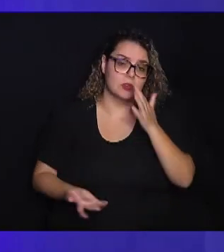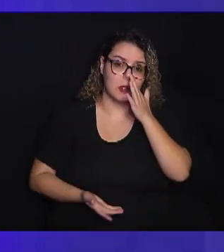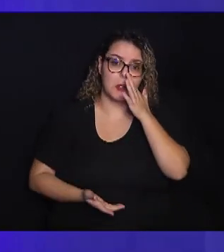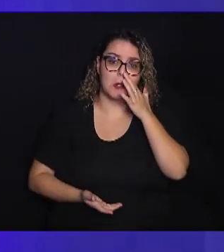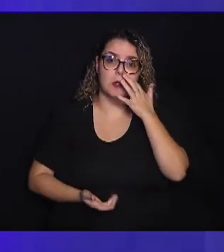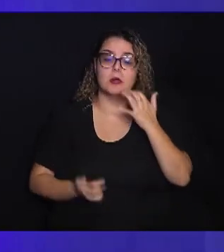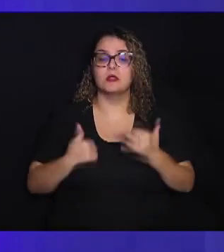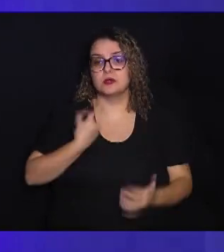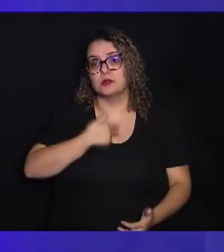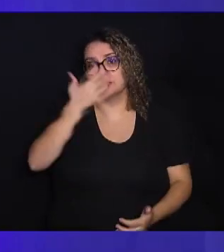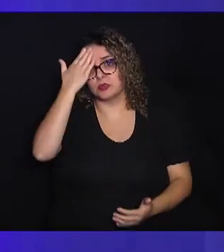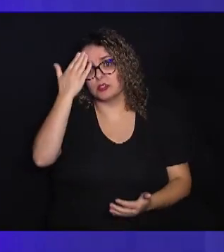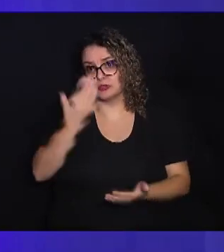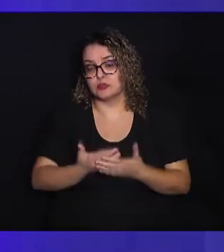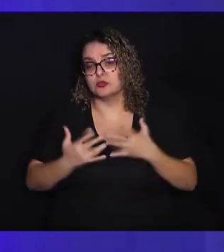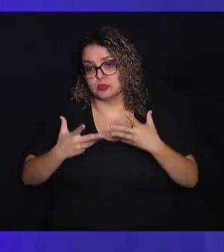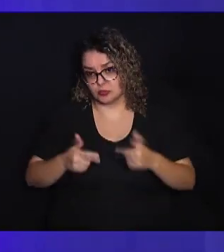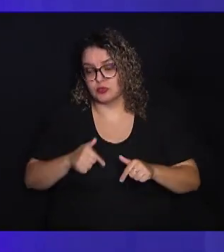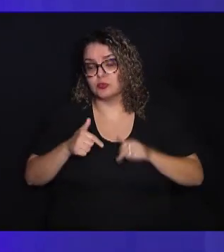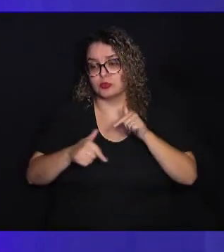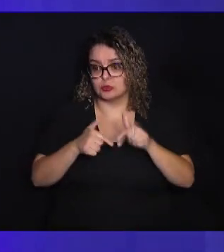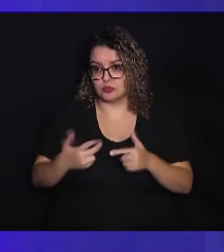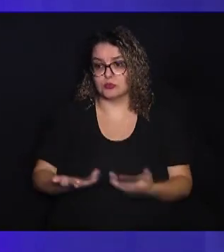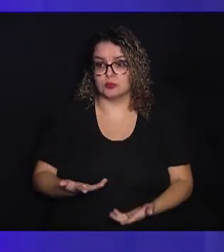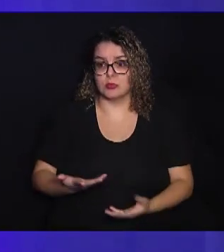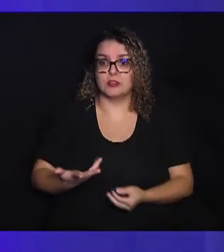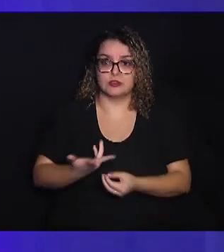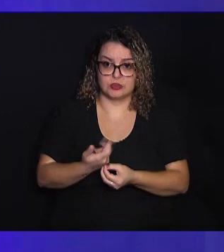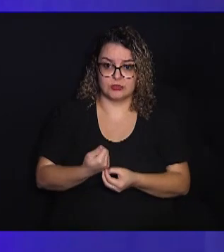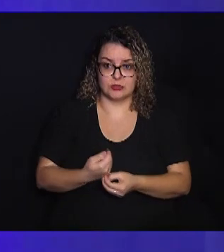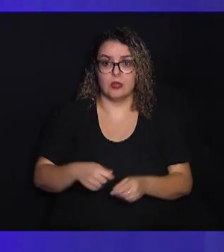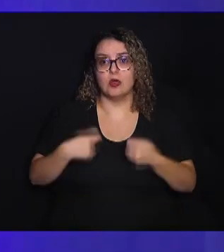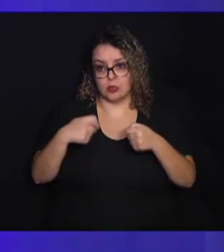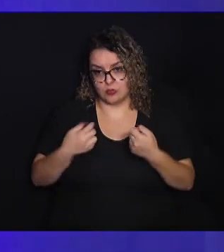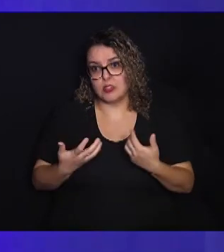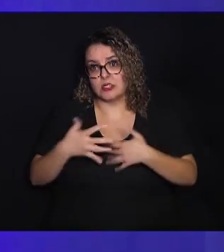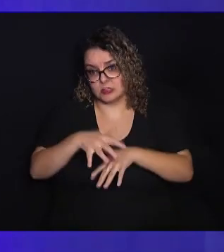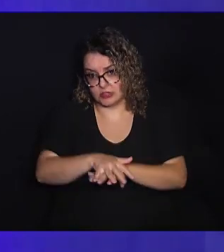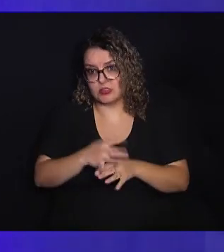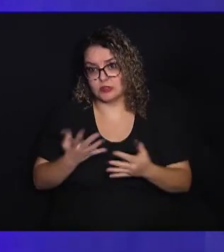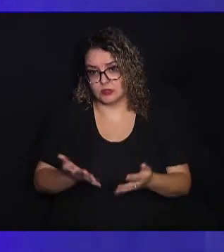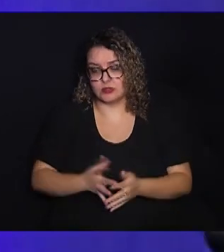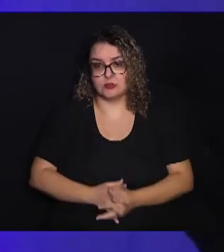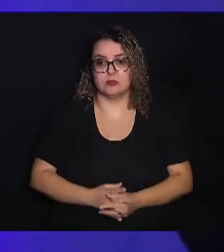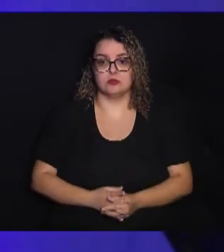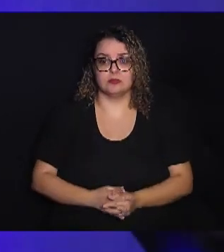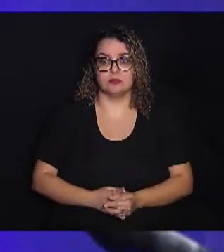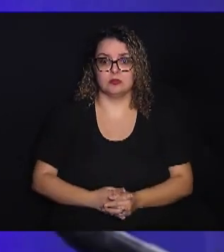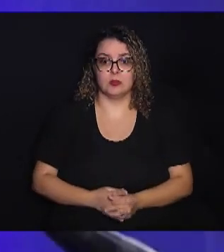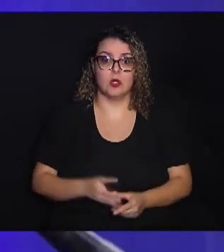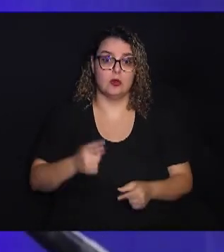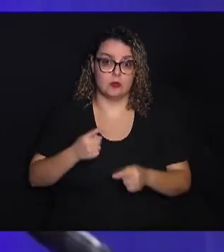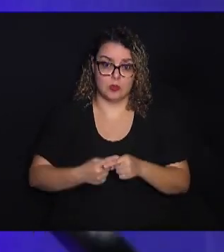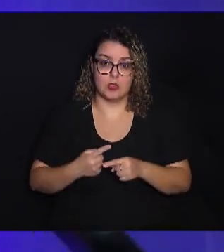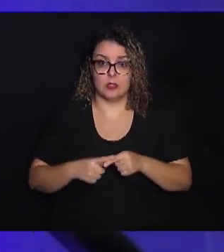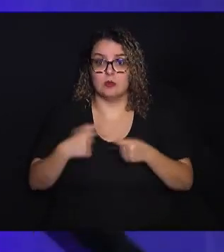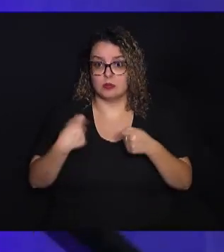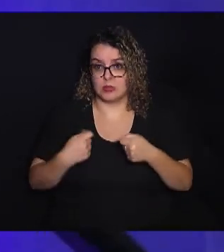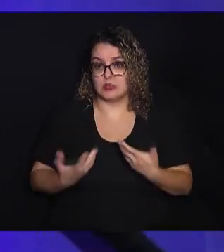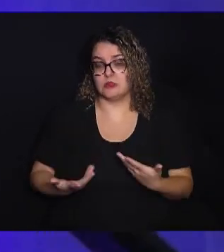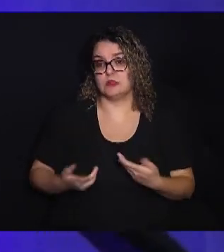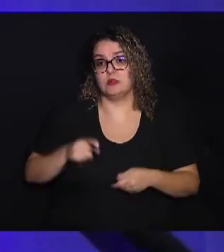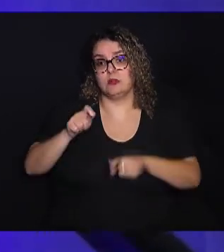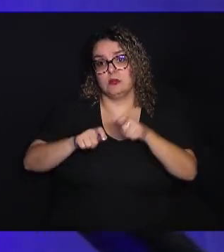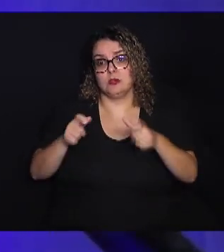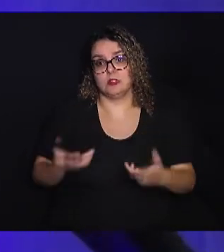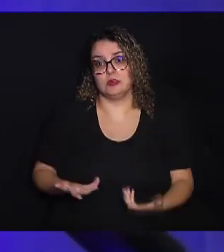gente acredita que todo trabalho de arte, ele tem que ser um trabalho inclusivo, né. Porque a gente precisa também fazer com que as